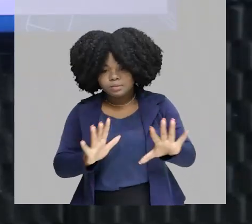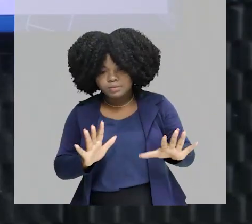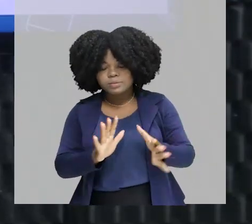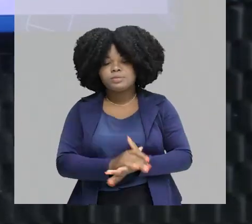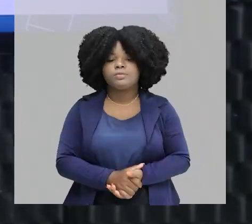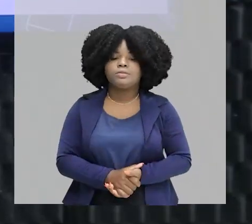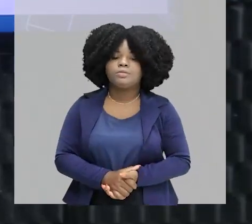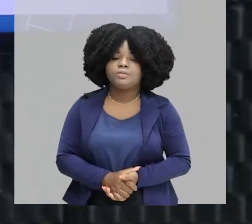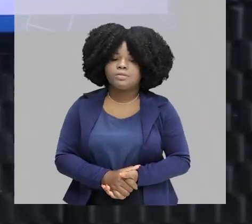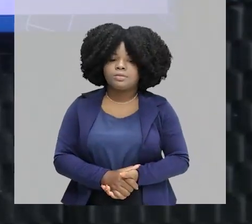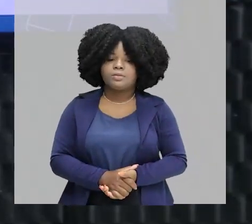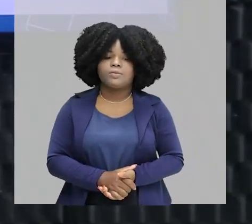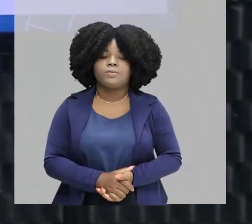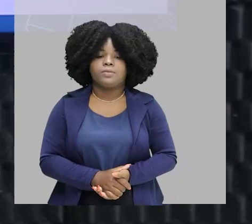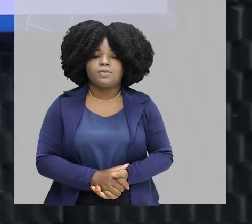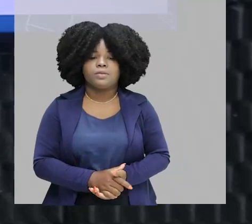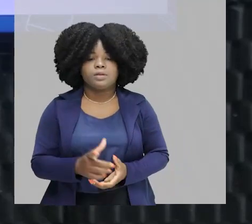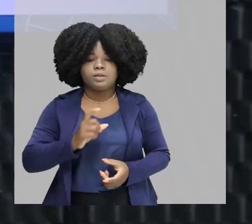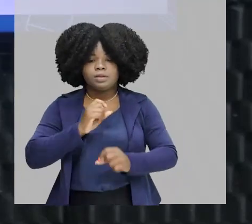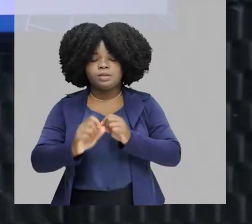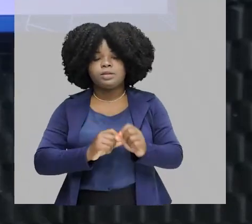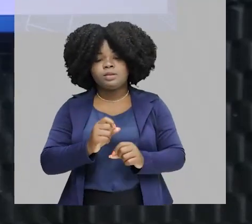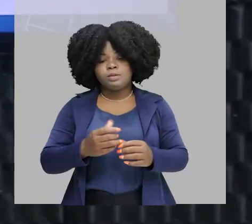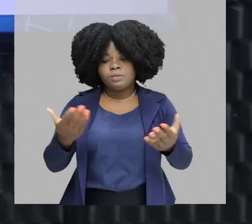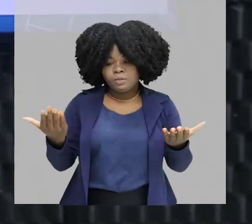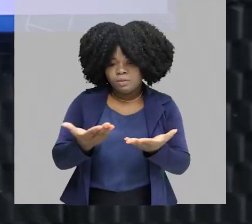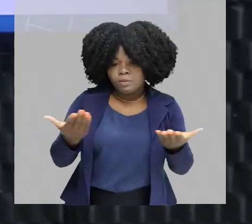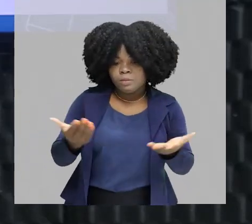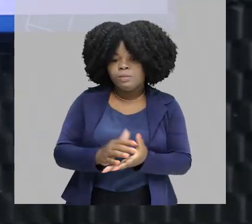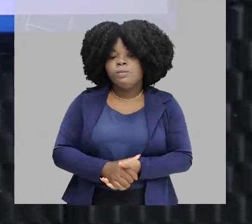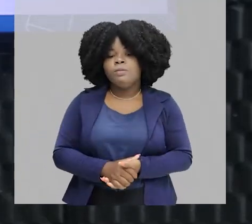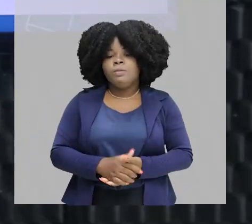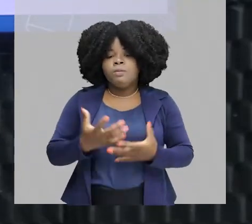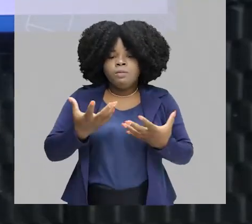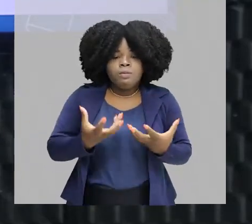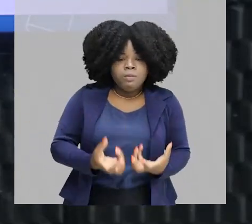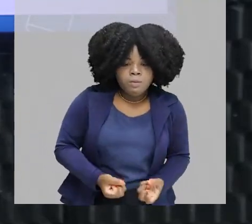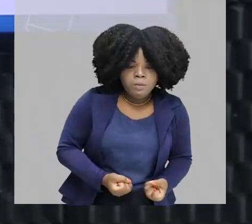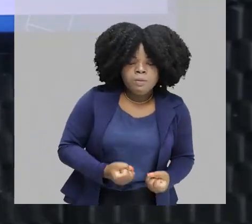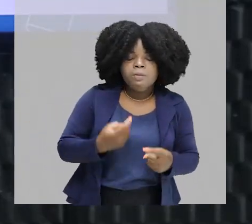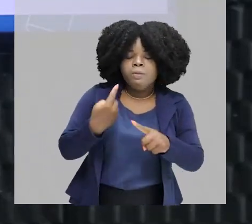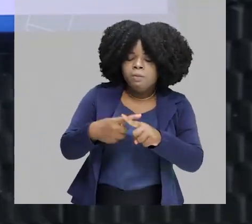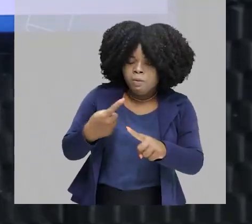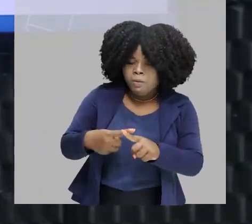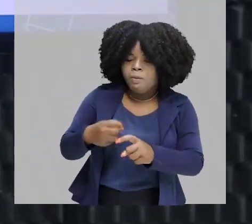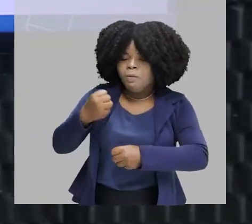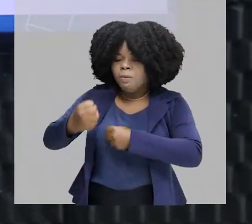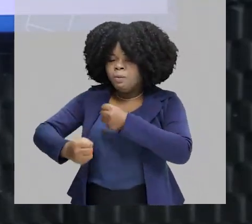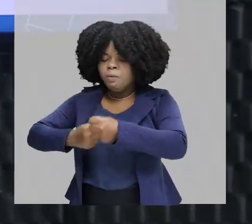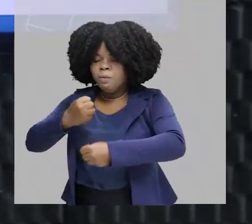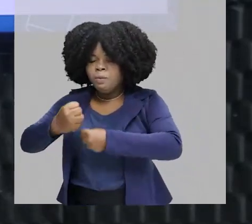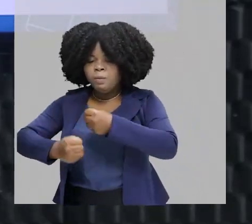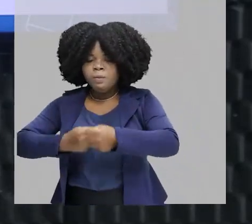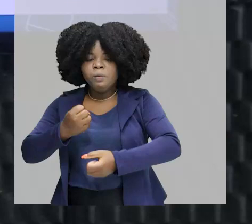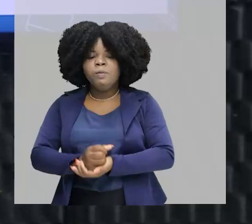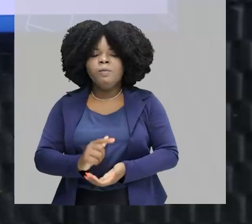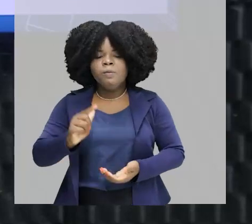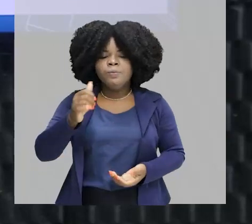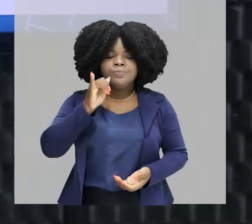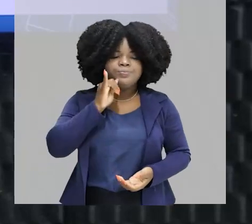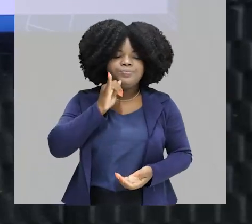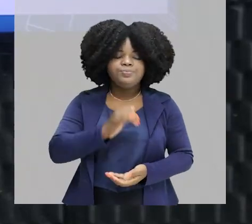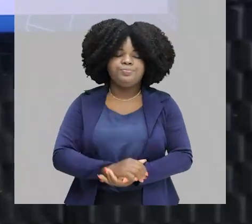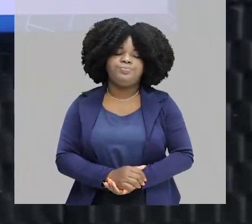ação gerou um impacto no meu momento atual. Eu estou cansada porque eu estava correndo. Outro